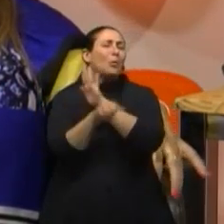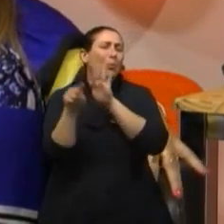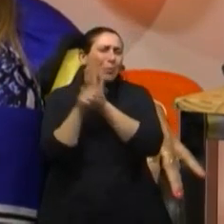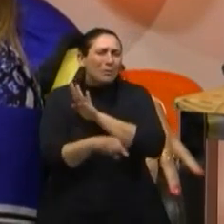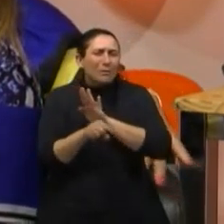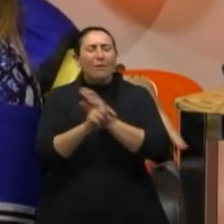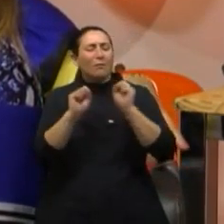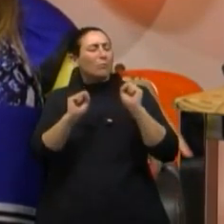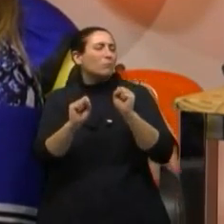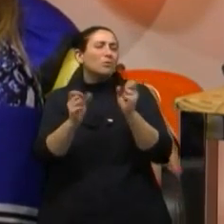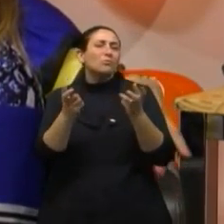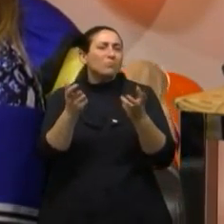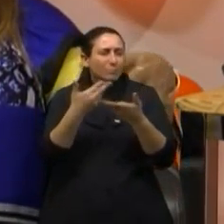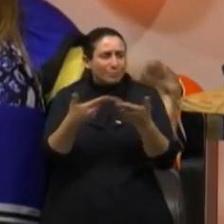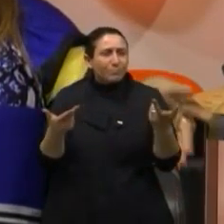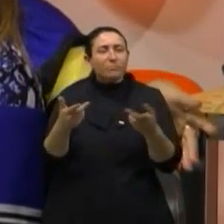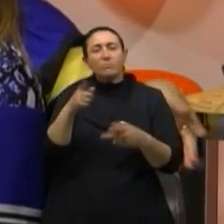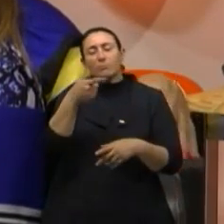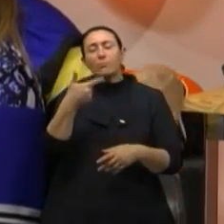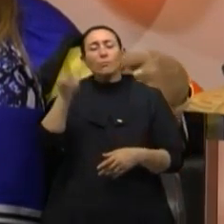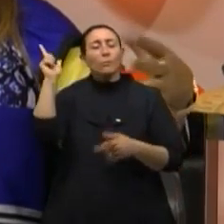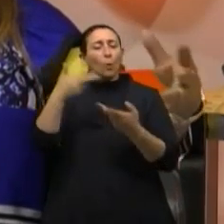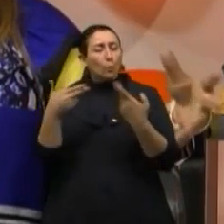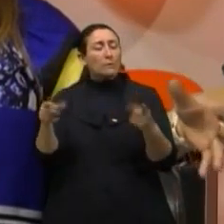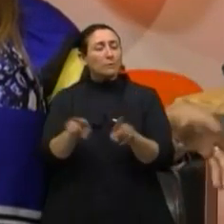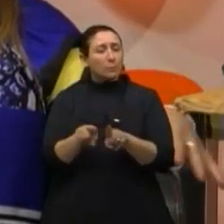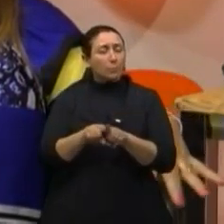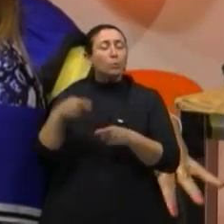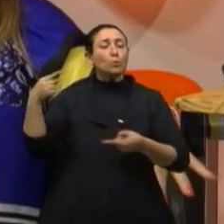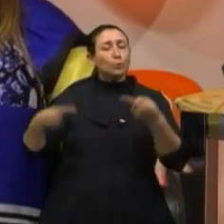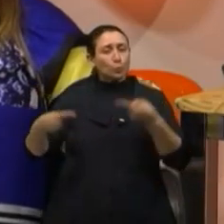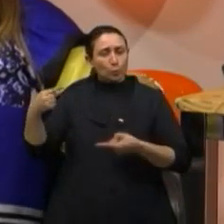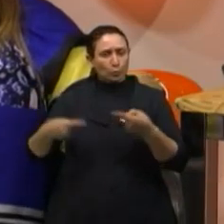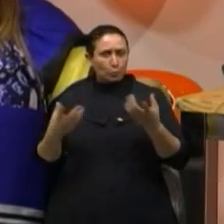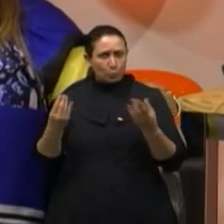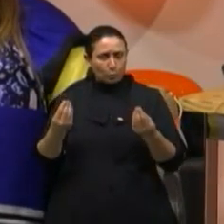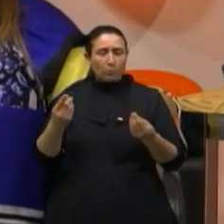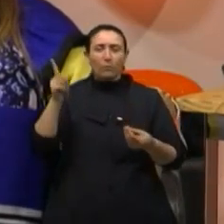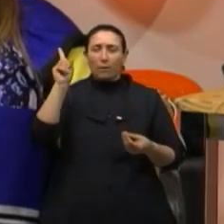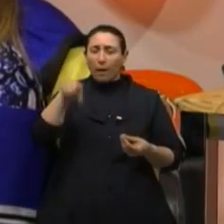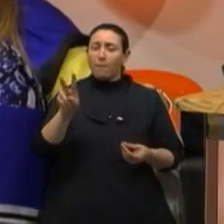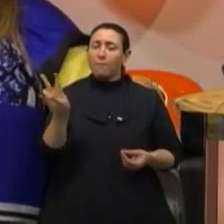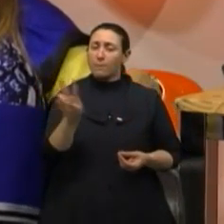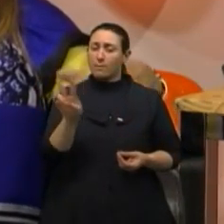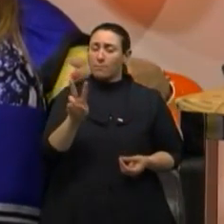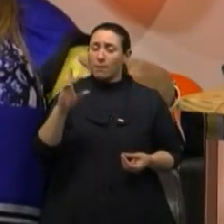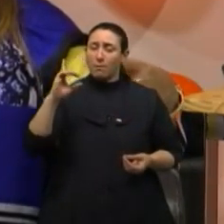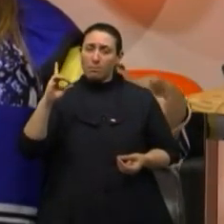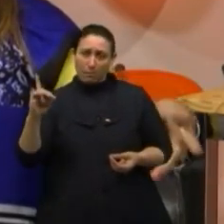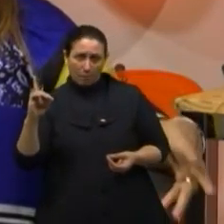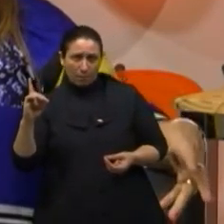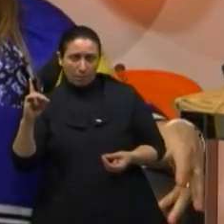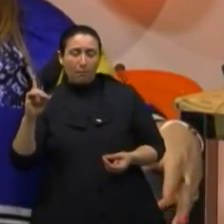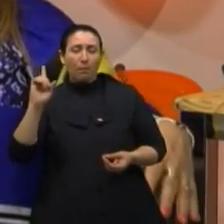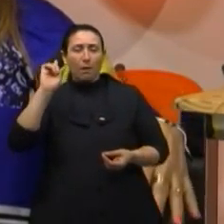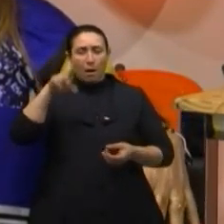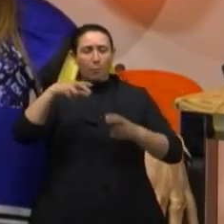se quer uhum eh outra coisa que se discutiu muito o papel da vitamina D nas